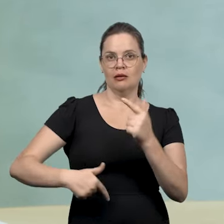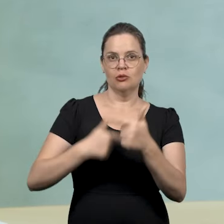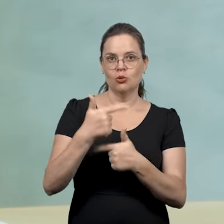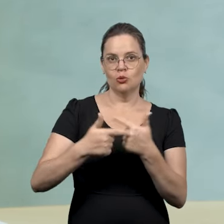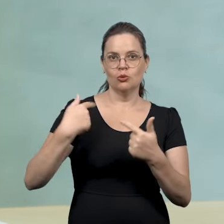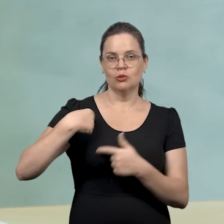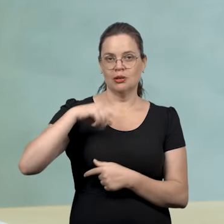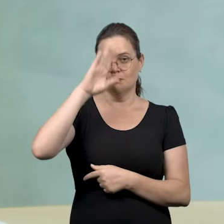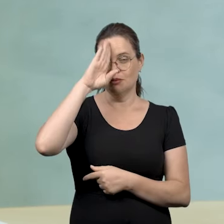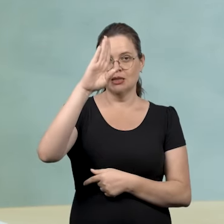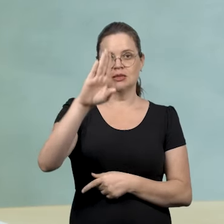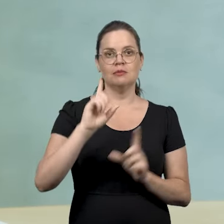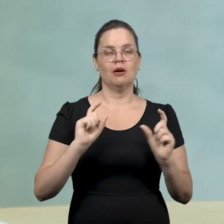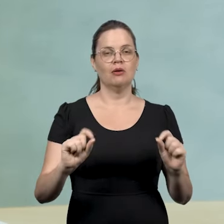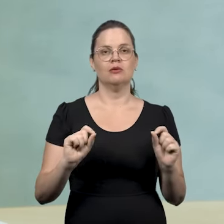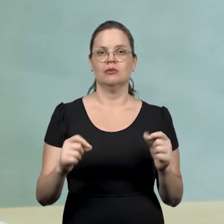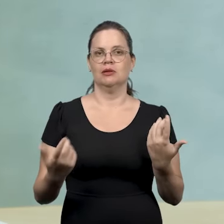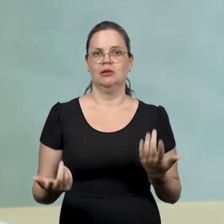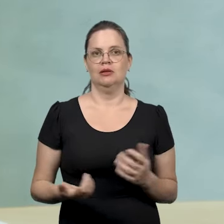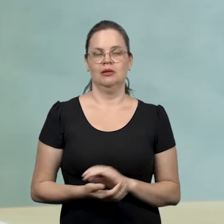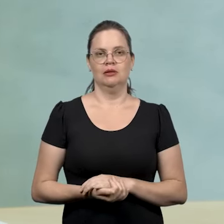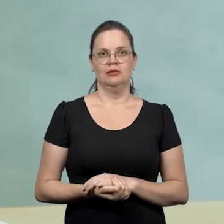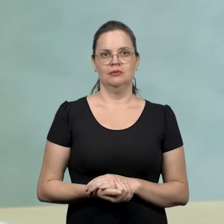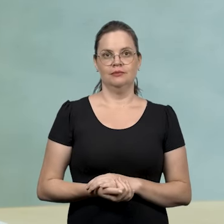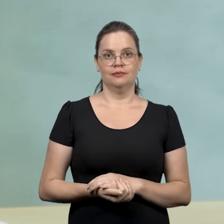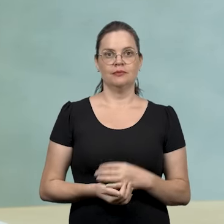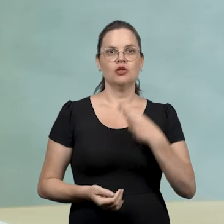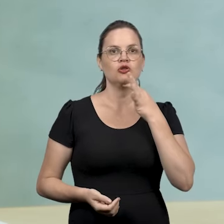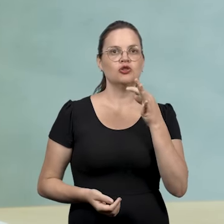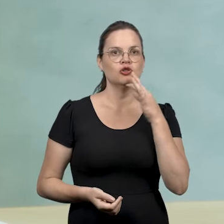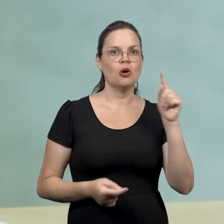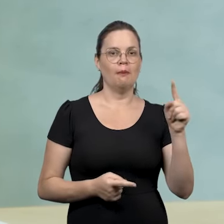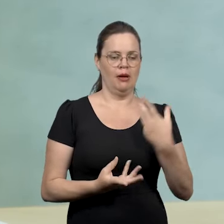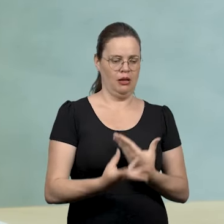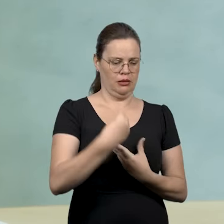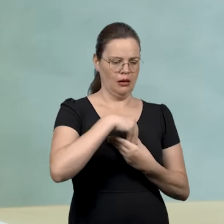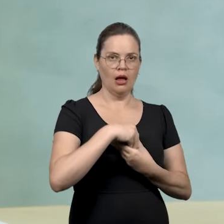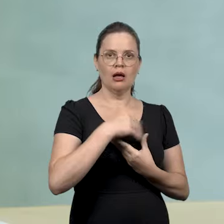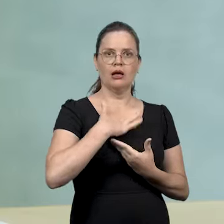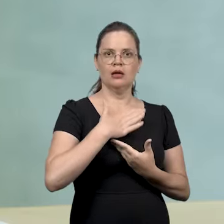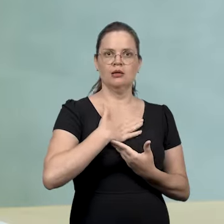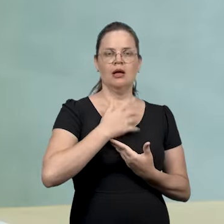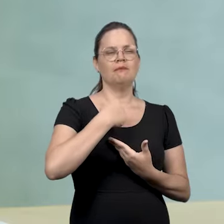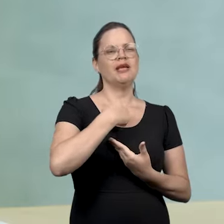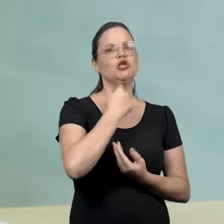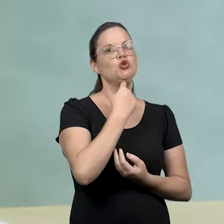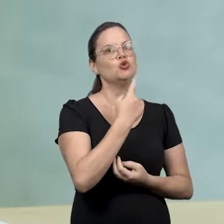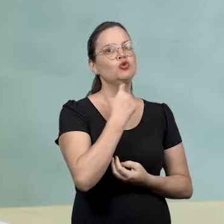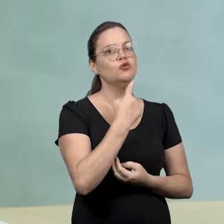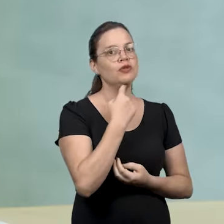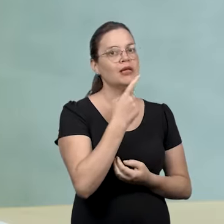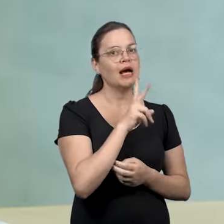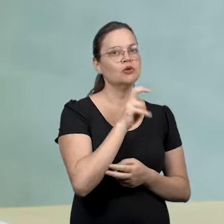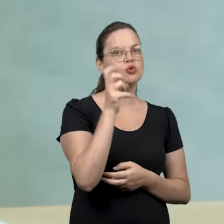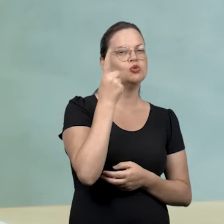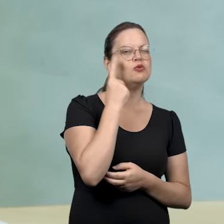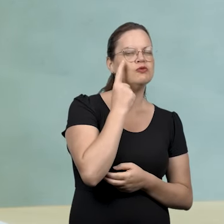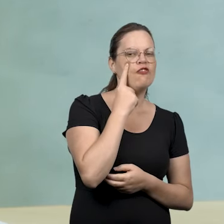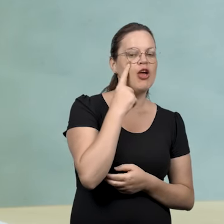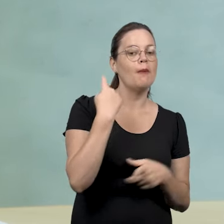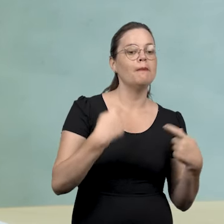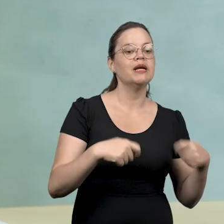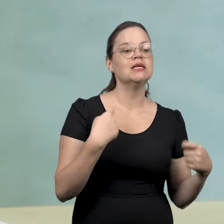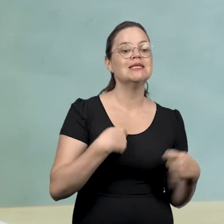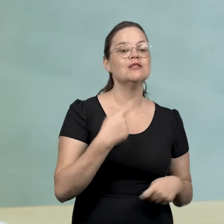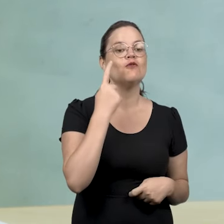uma luta interna, né? A luta de Tomé era uma luta interna, era relacionada às dúvidas, era a necessidade de ver para crer, de colocar a